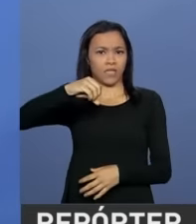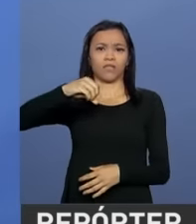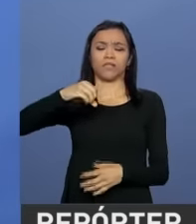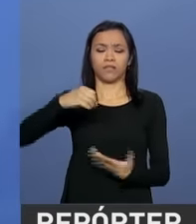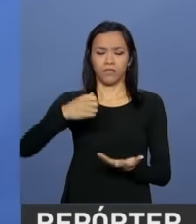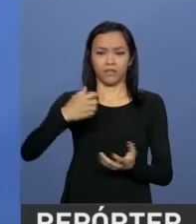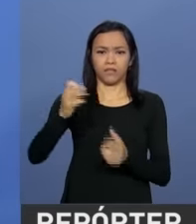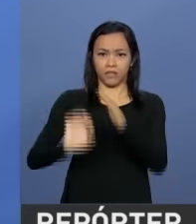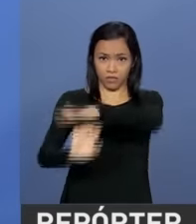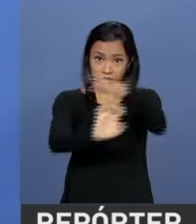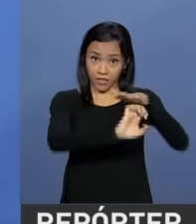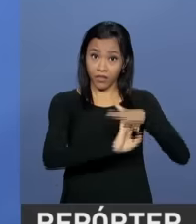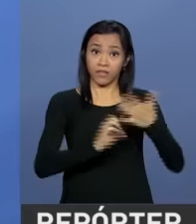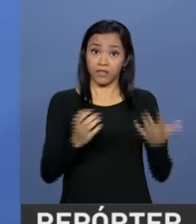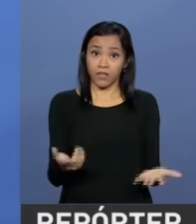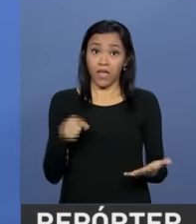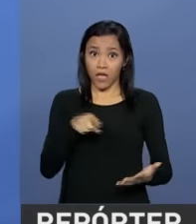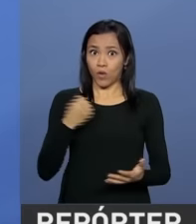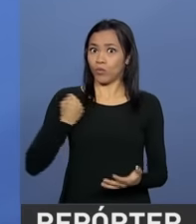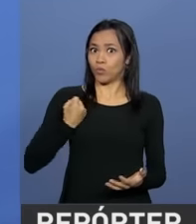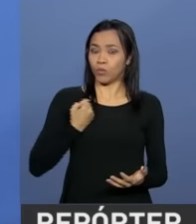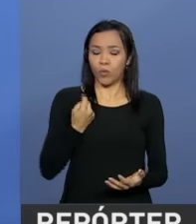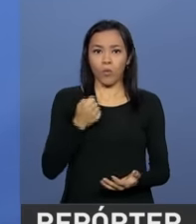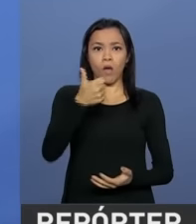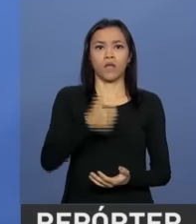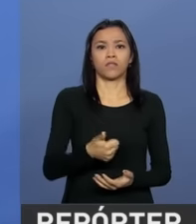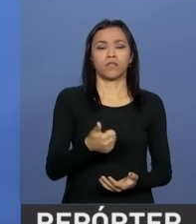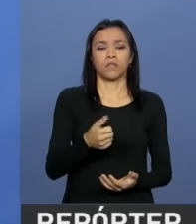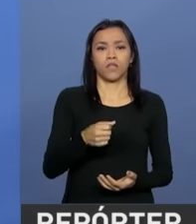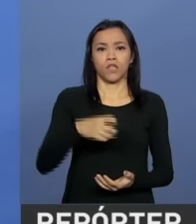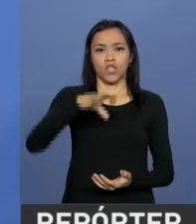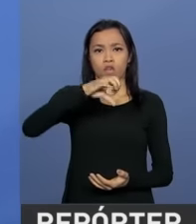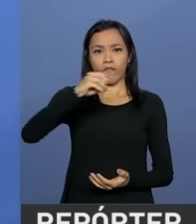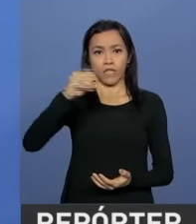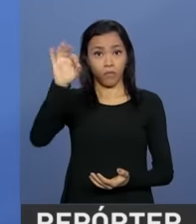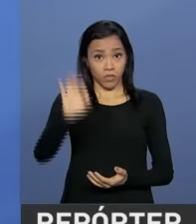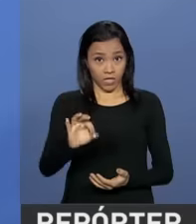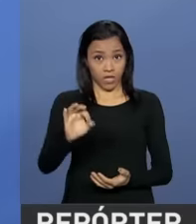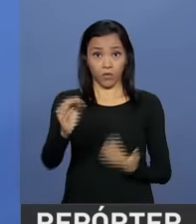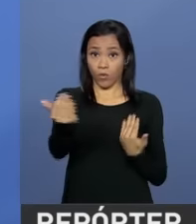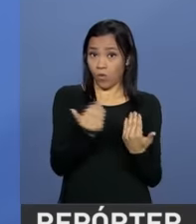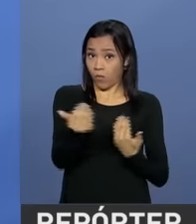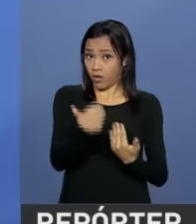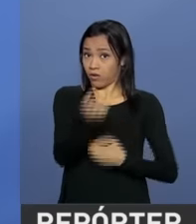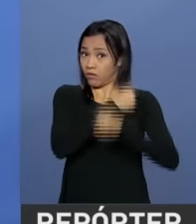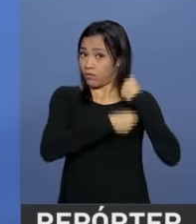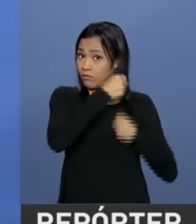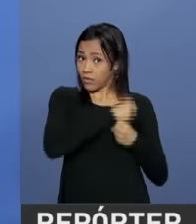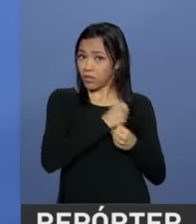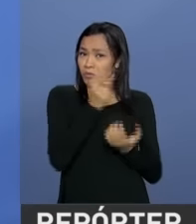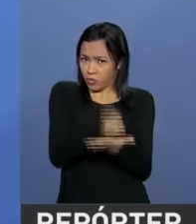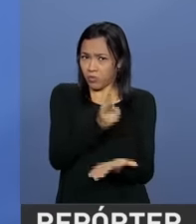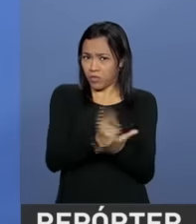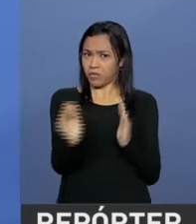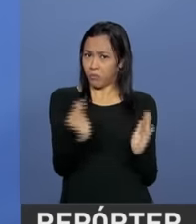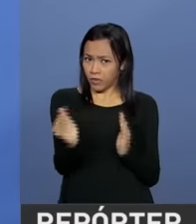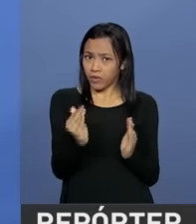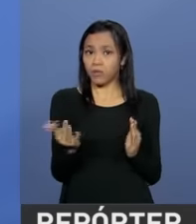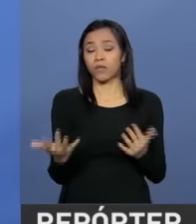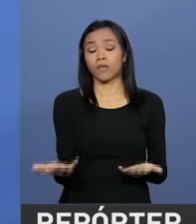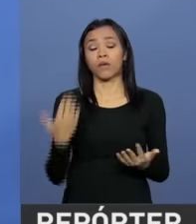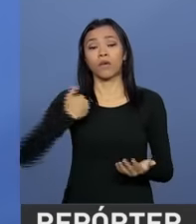judicial é um número quase 90% maior do que o do ano passado no mesmo período então nós